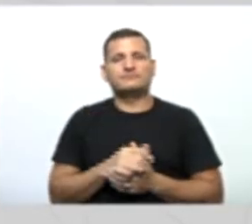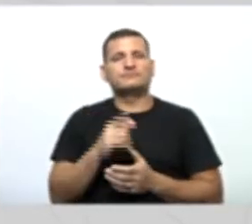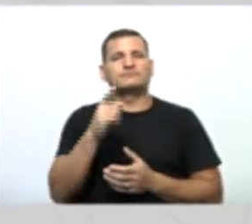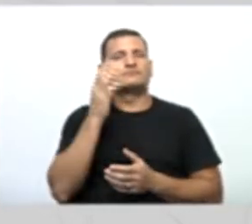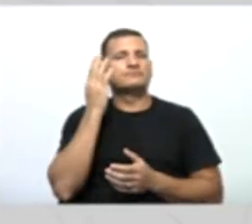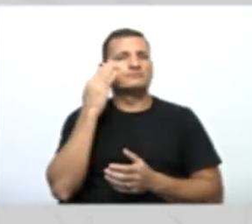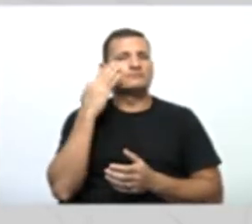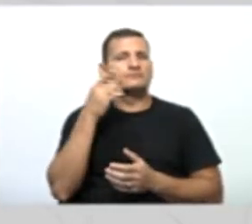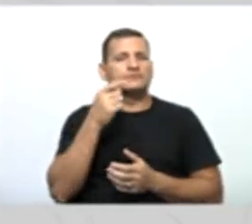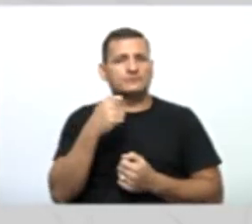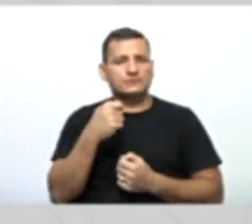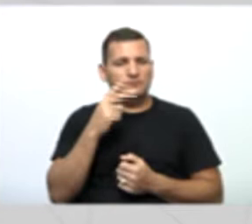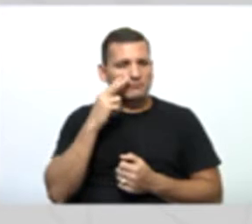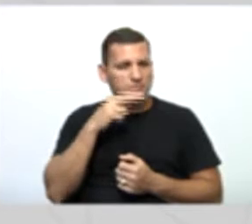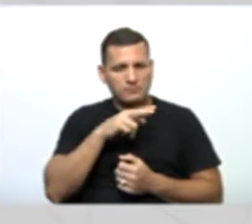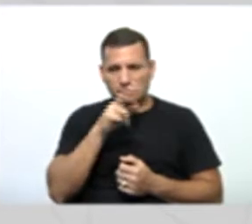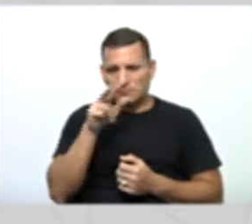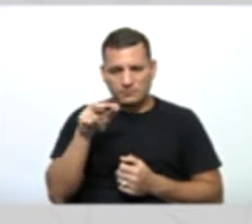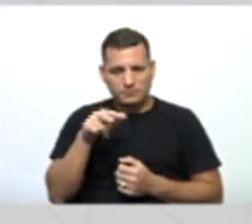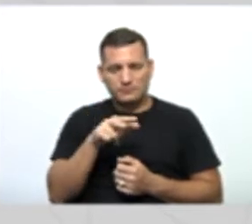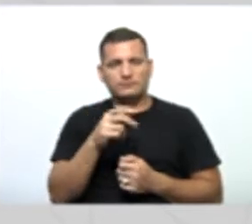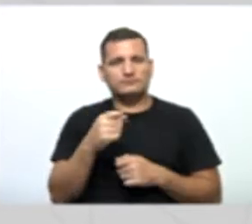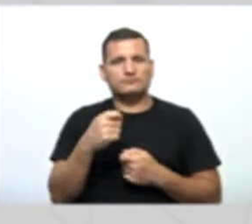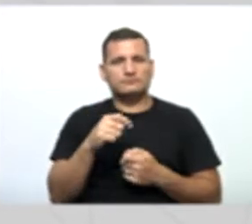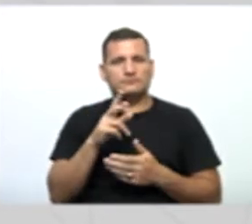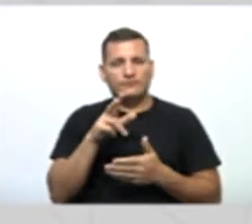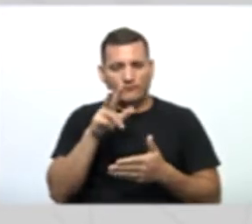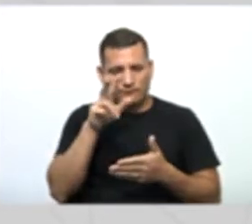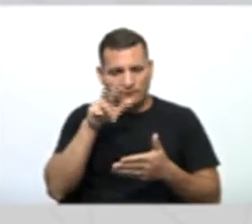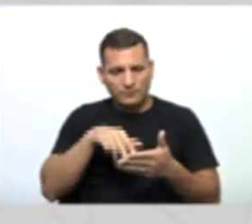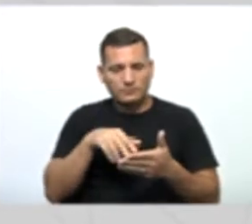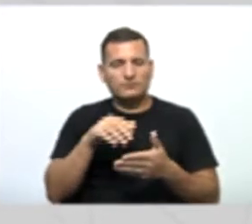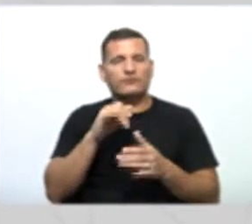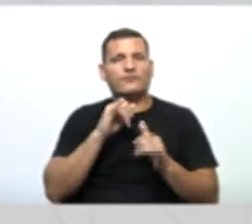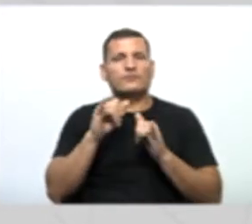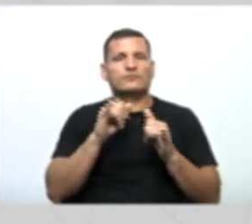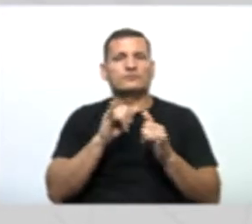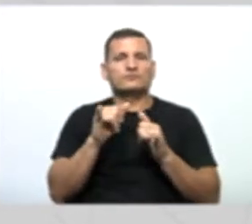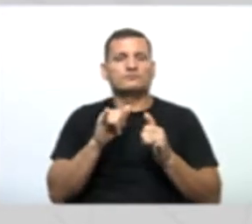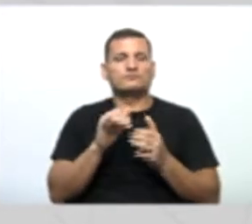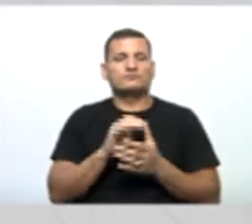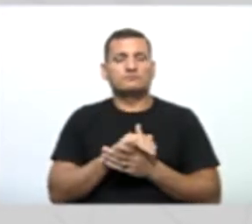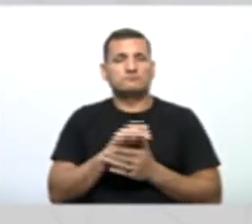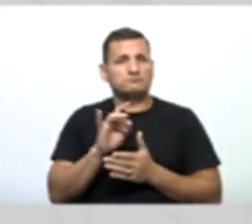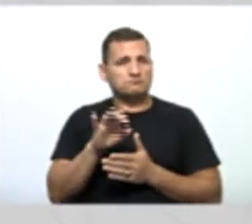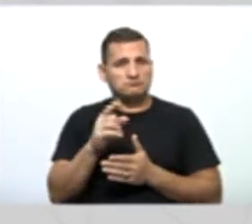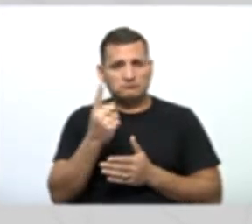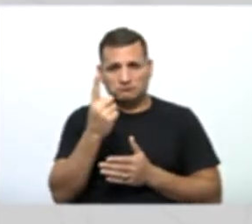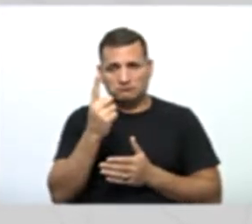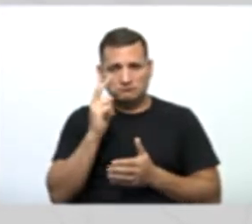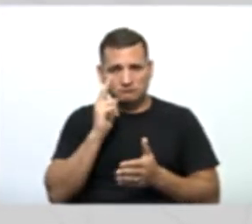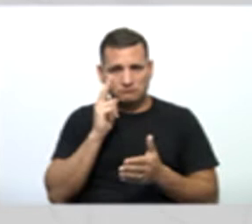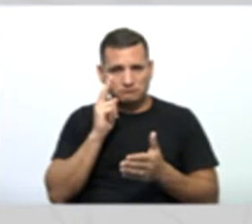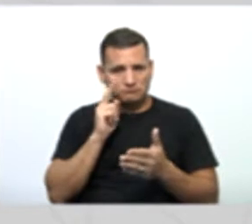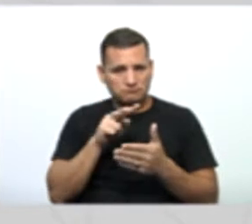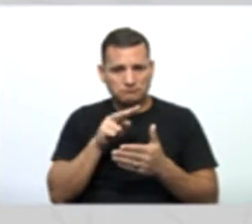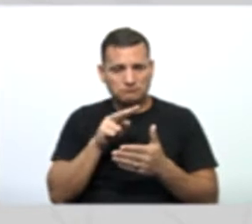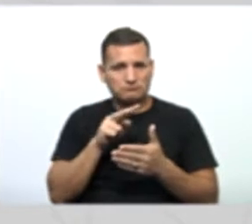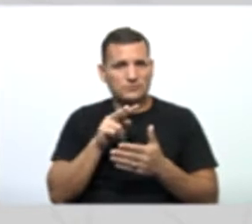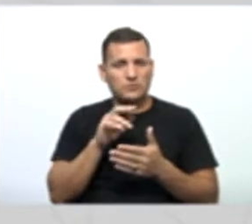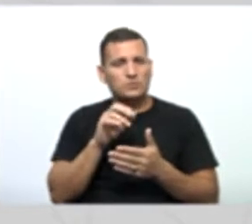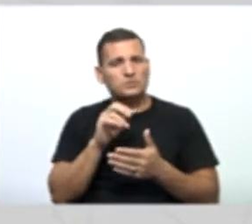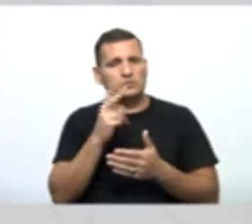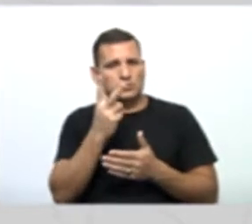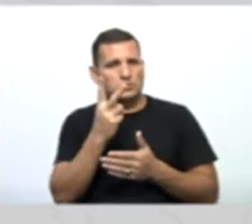aulas, quantas vezes você precisou mudar o foco para visualizar essa informação? Então, provavelmente 2, não é isso?